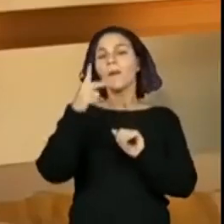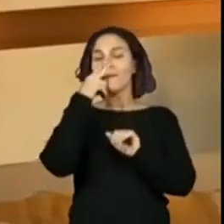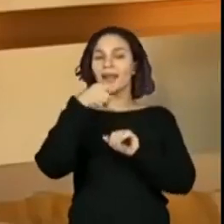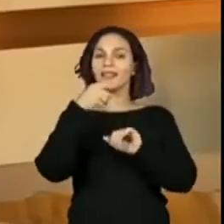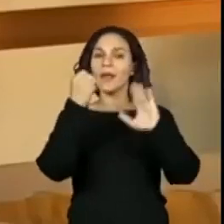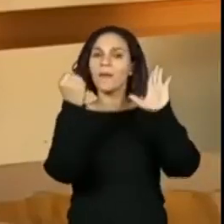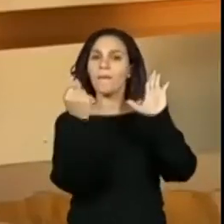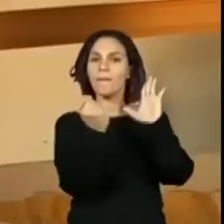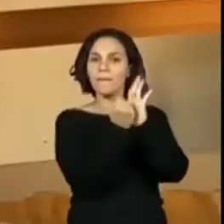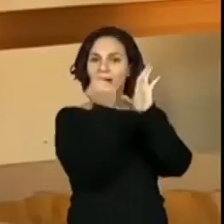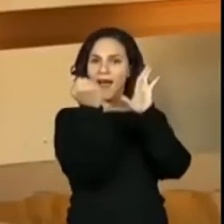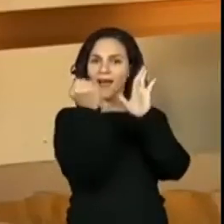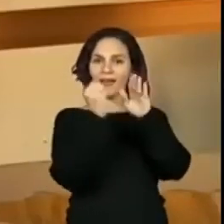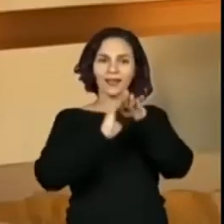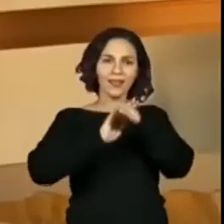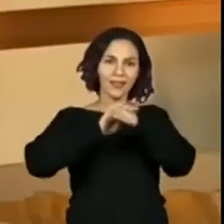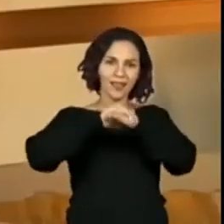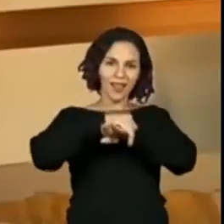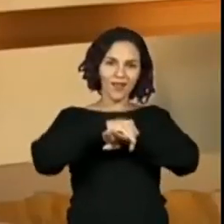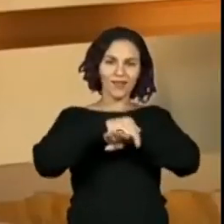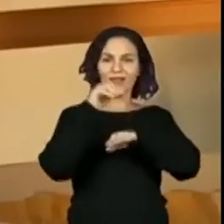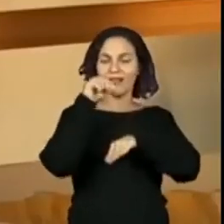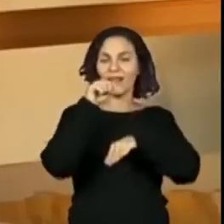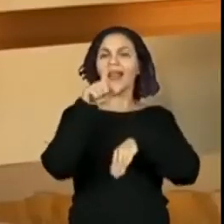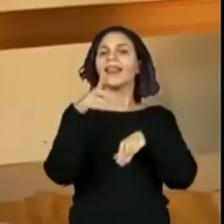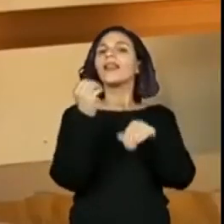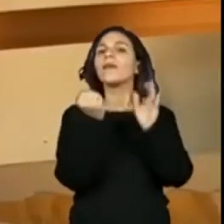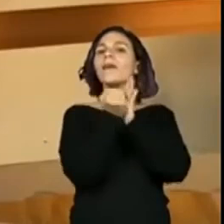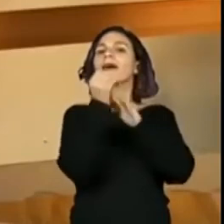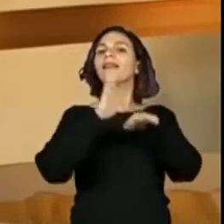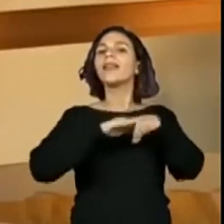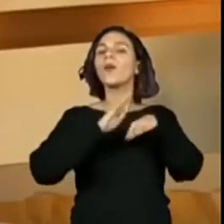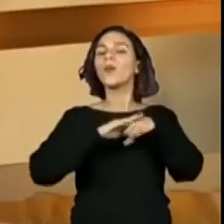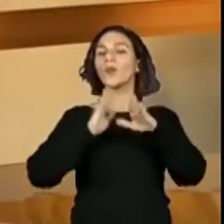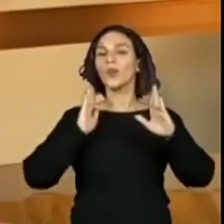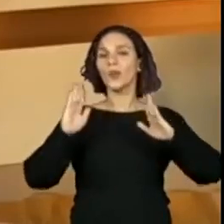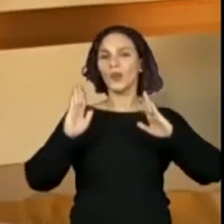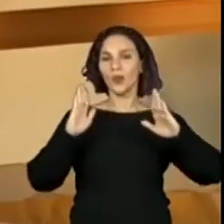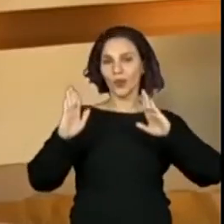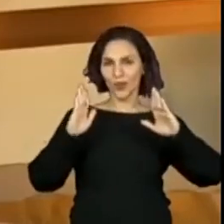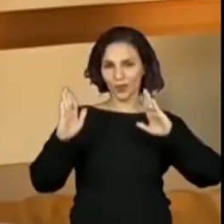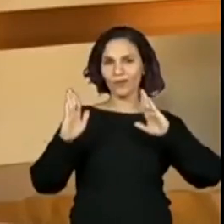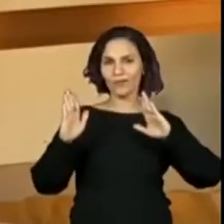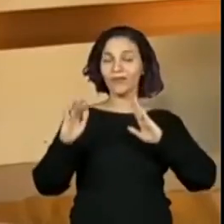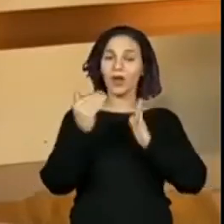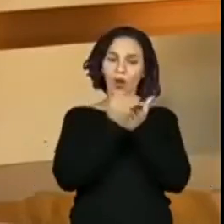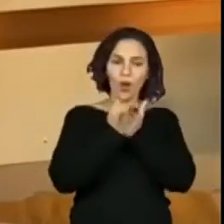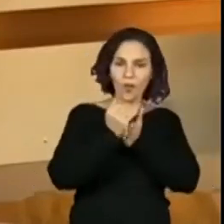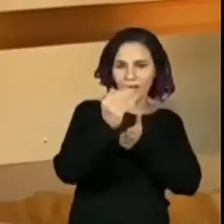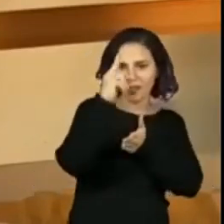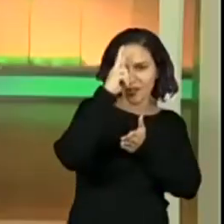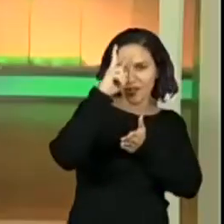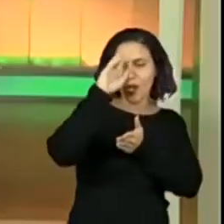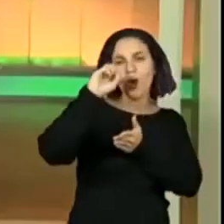de tempo bastante importante, né, do início das histórias ou no decorrer delas.